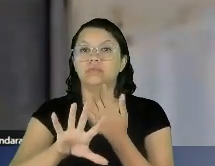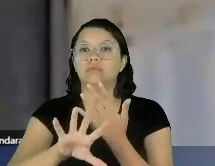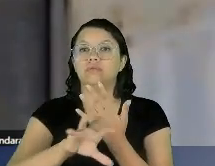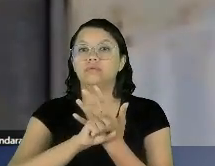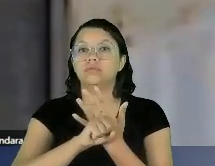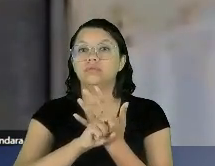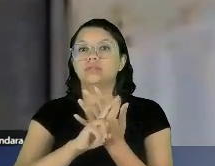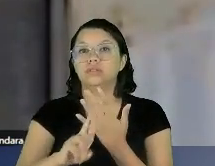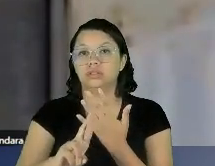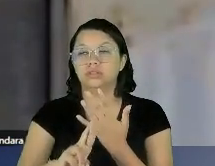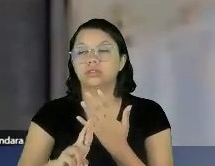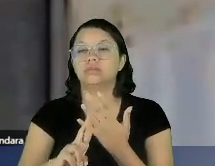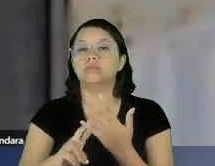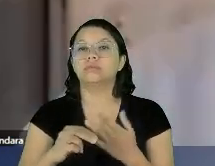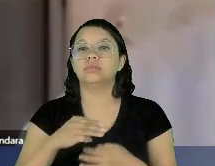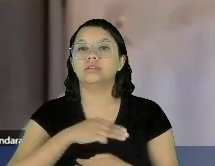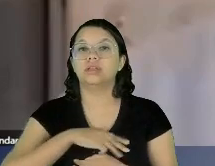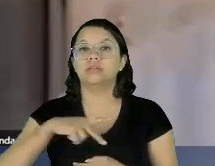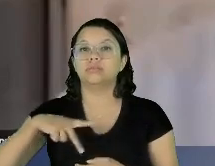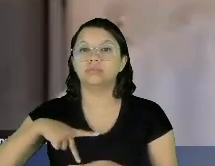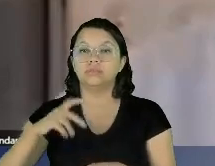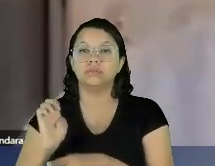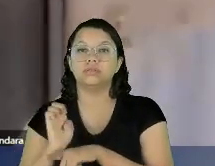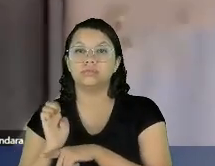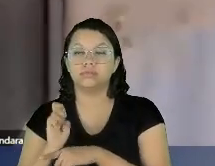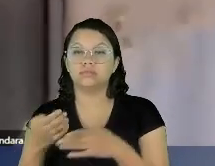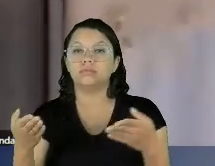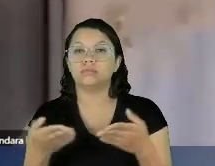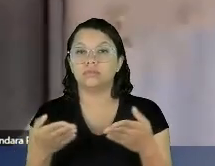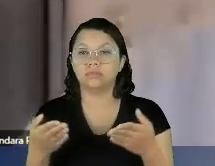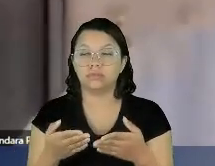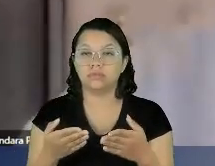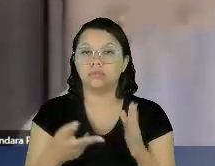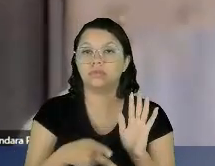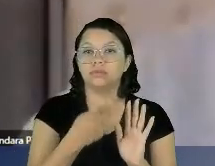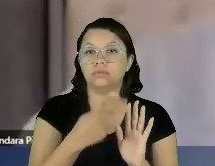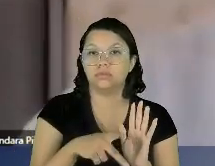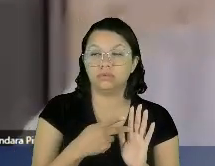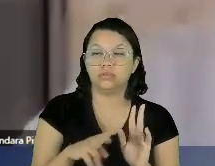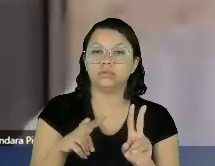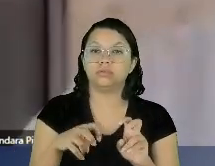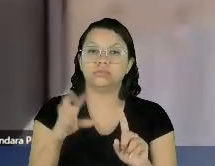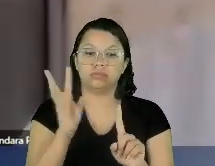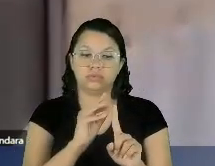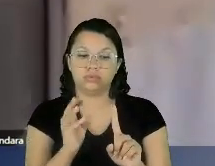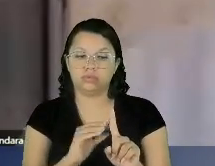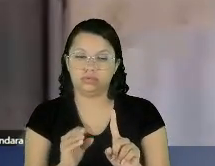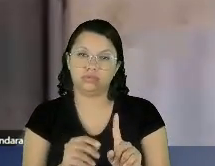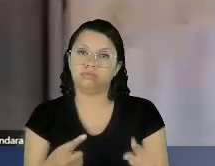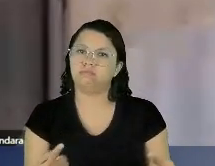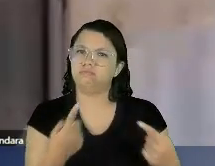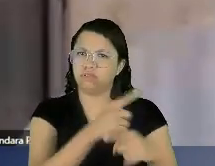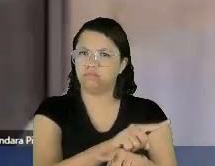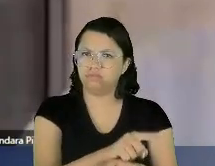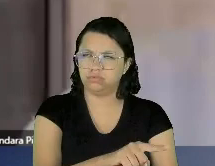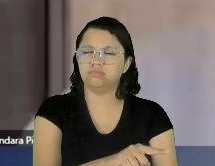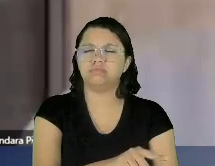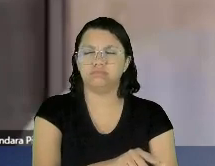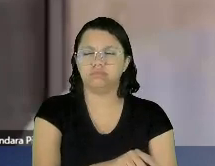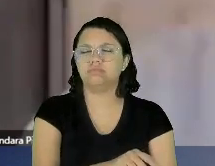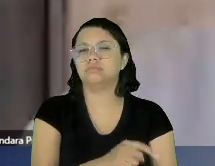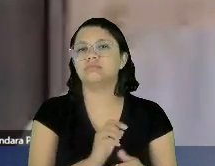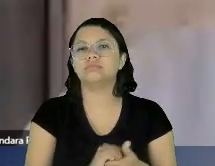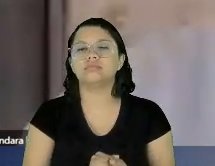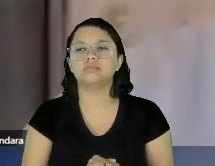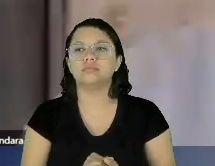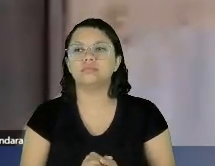dos Ministérios Públicos Estaduais, né? E agora, com o programa de importunação, né, de combate à